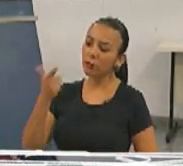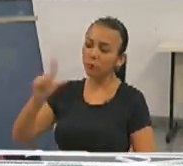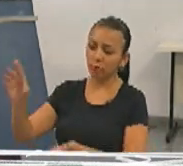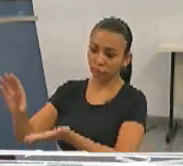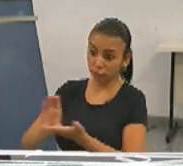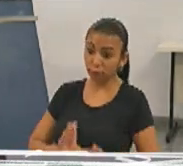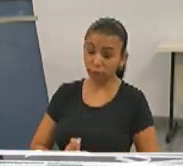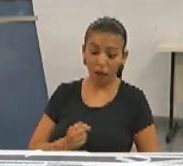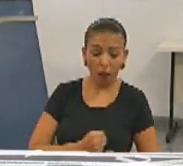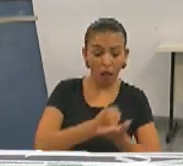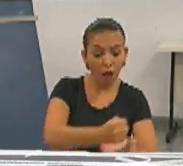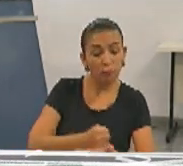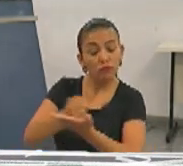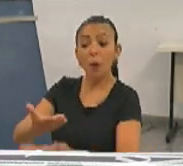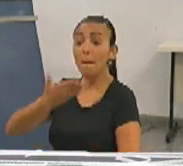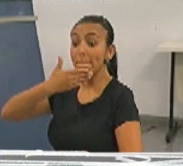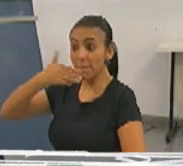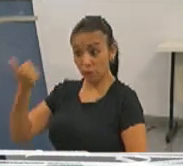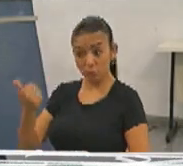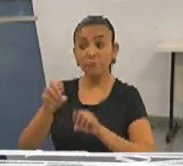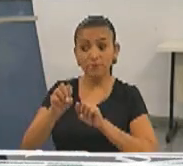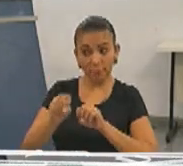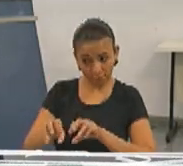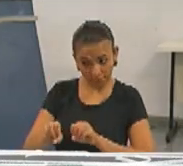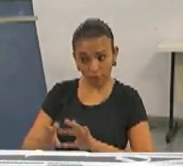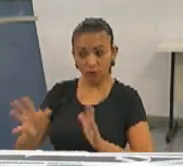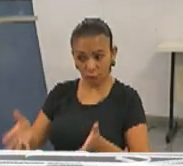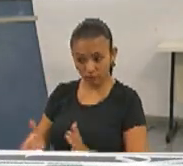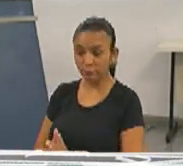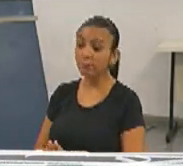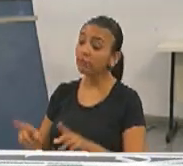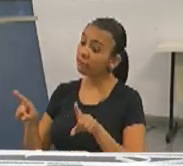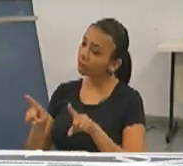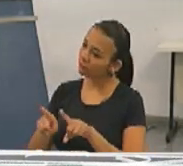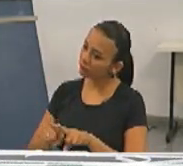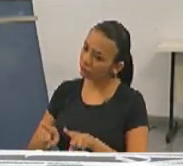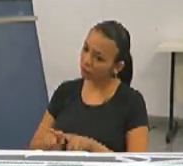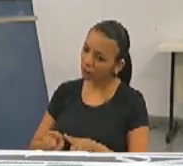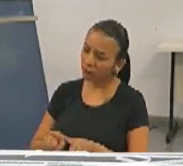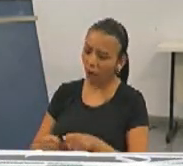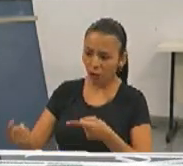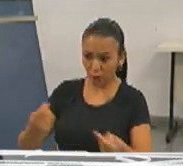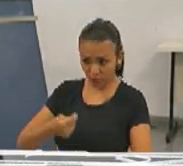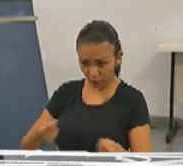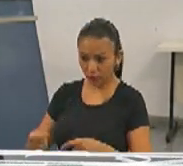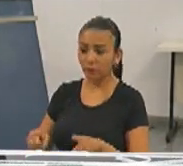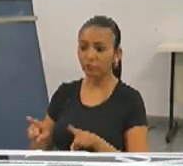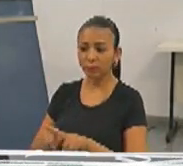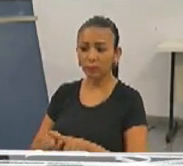assistência, melhorando o ensino, e foi a organização administrativa